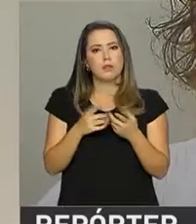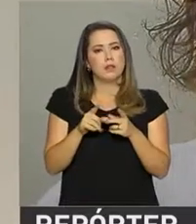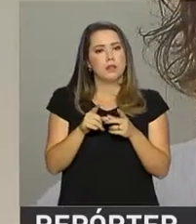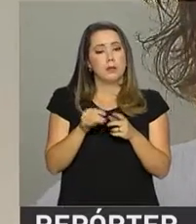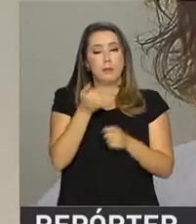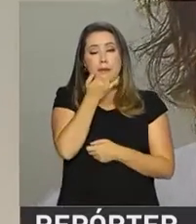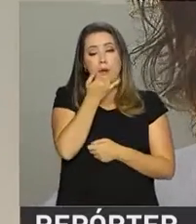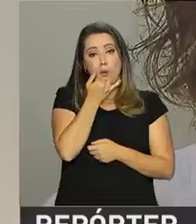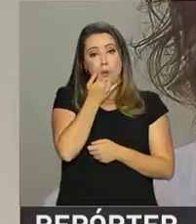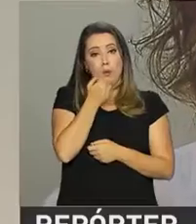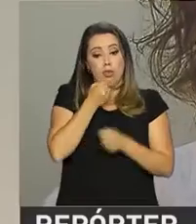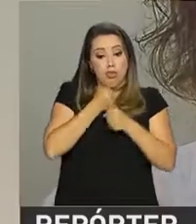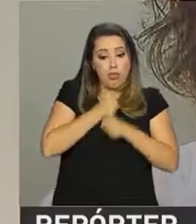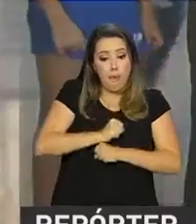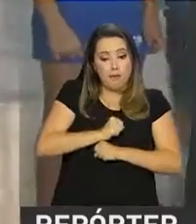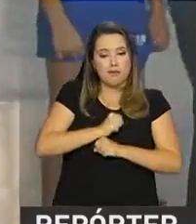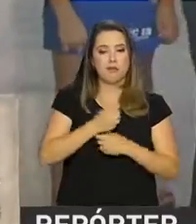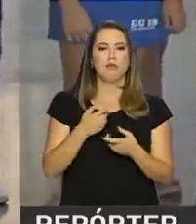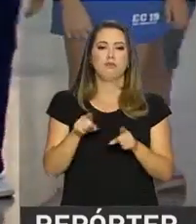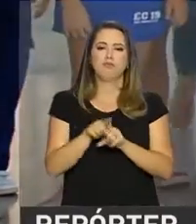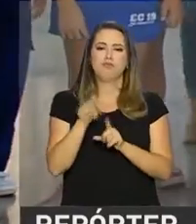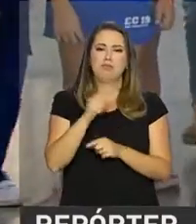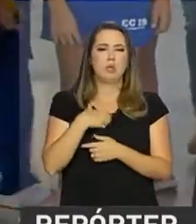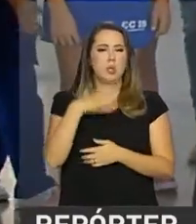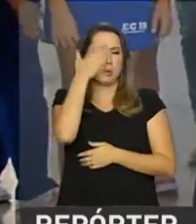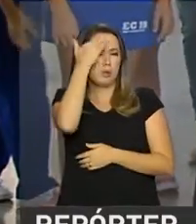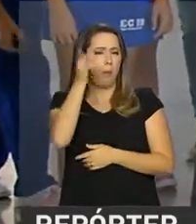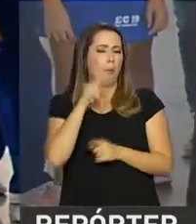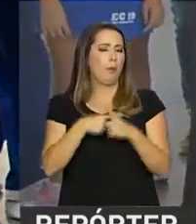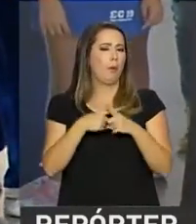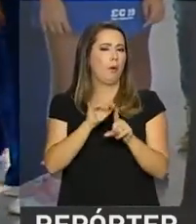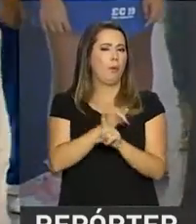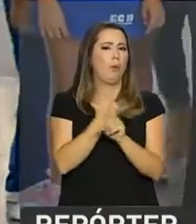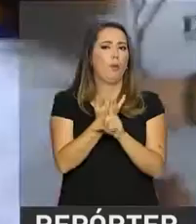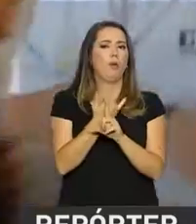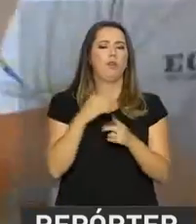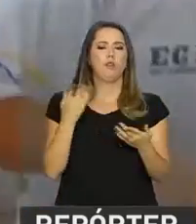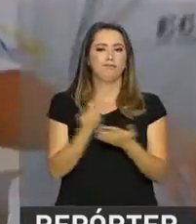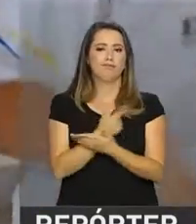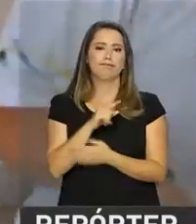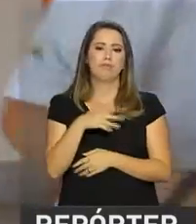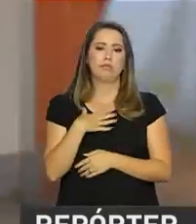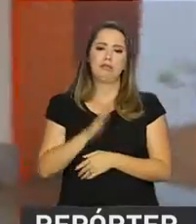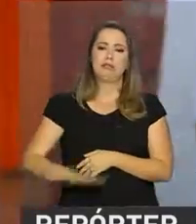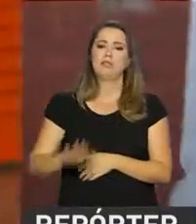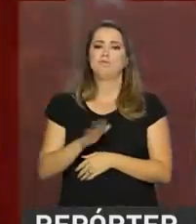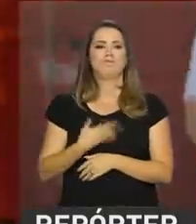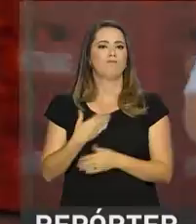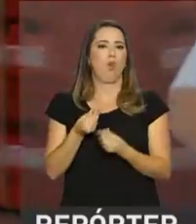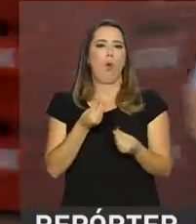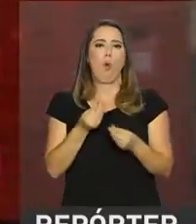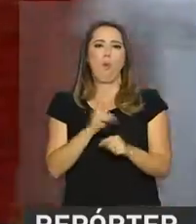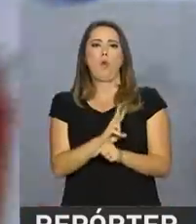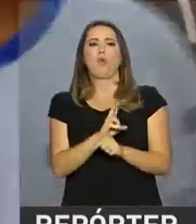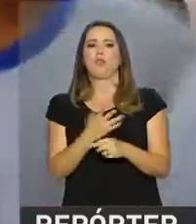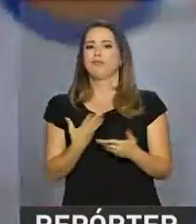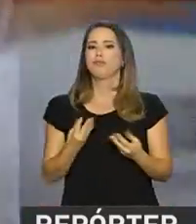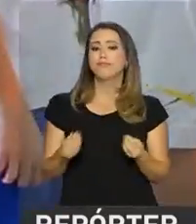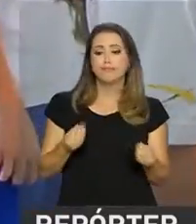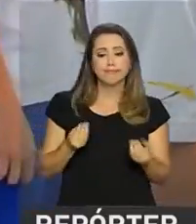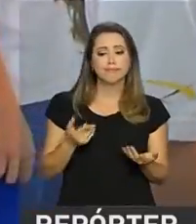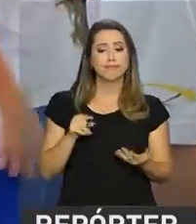que foi por causa do bullying que ela sofreu e sendo criança ela não consegue se defender então ela vai